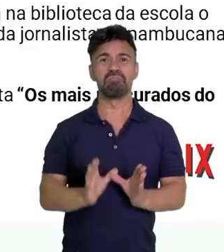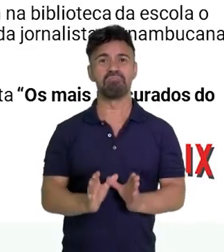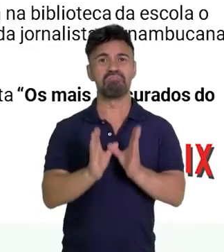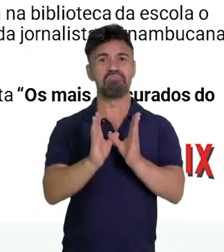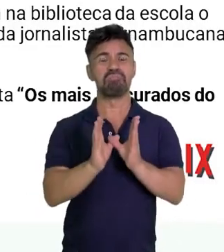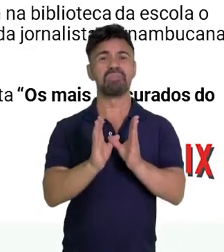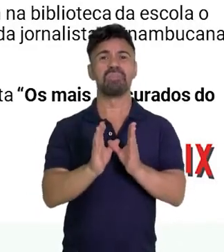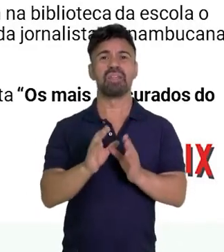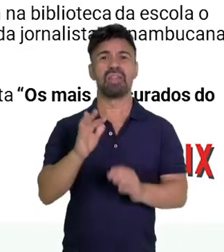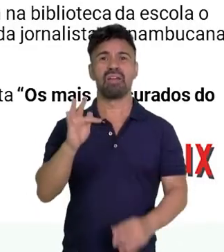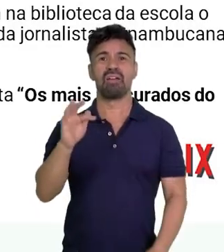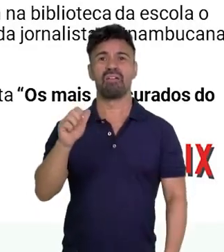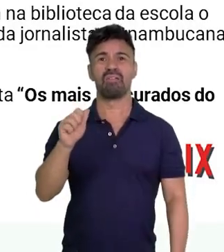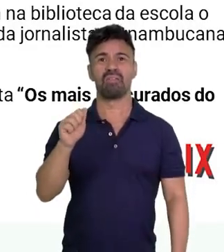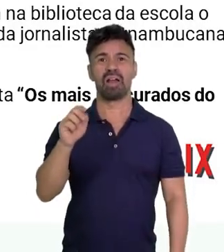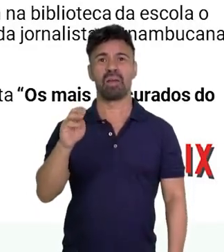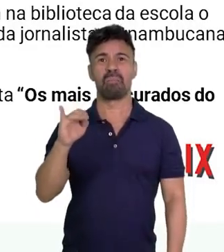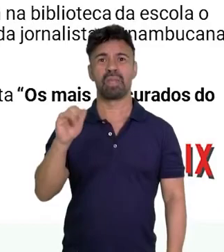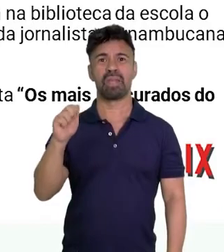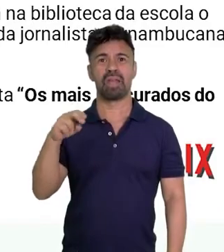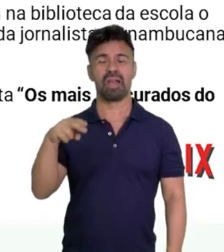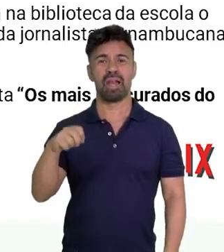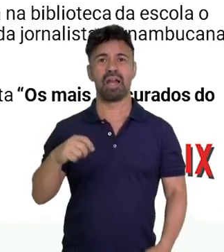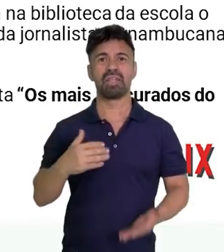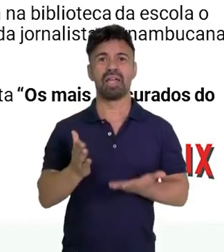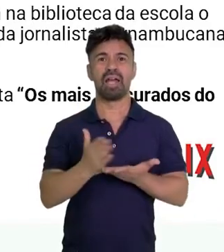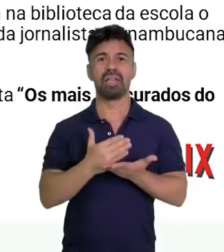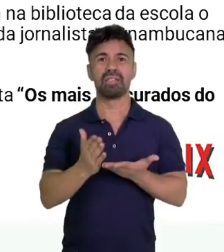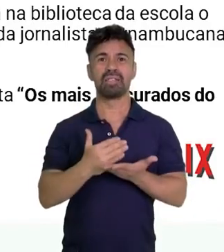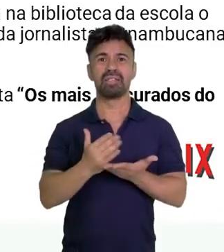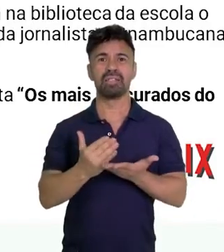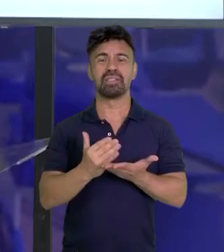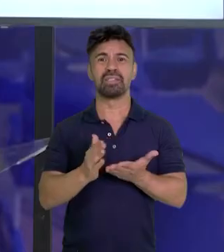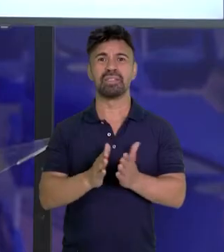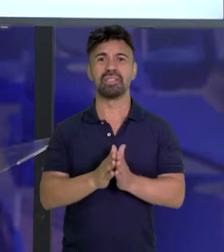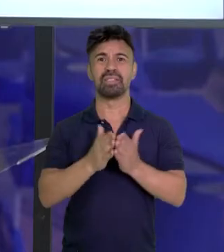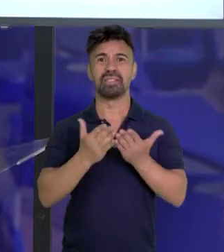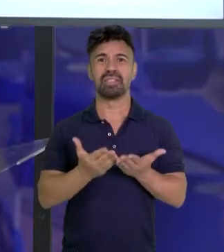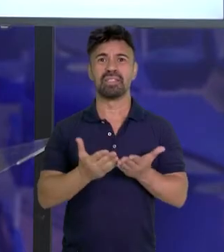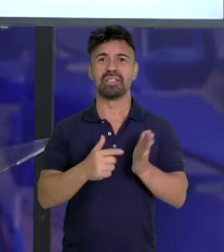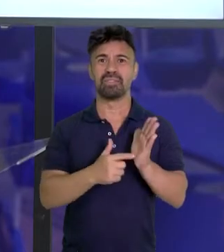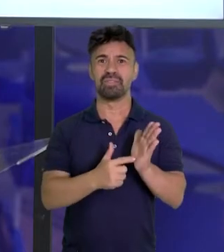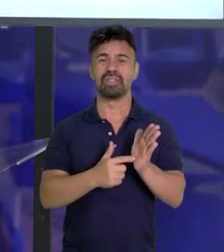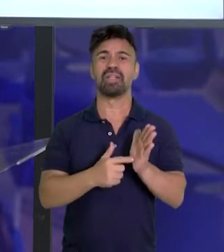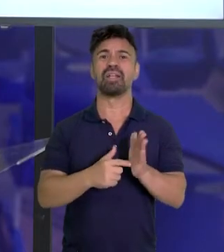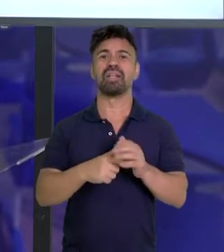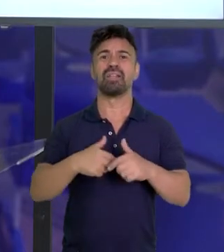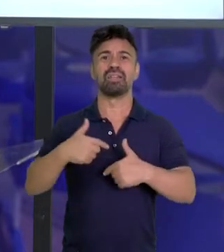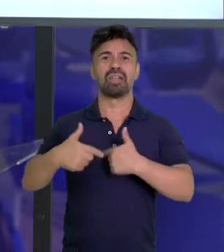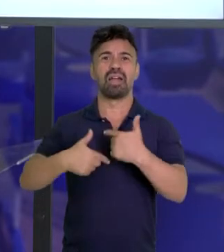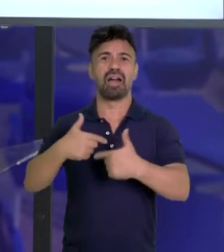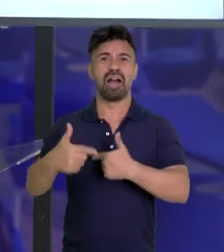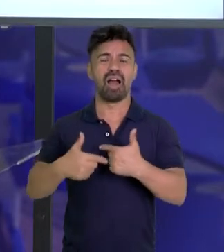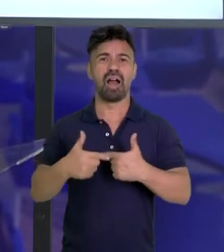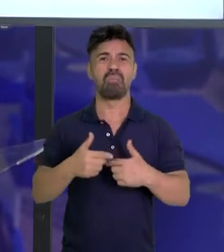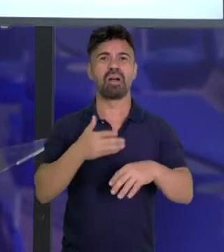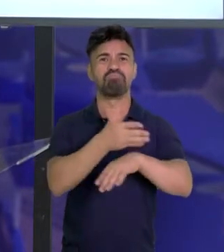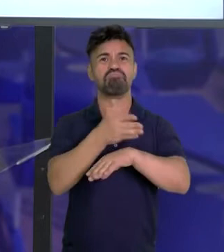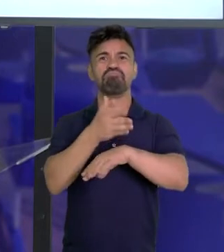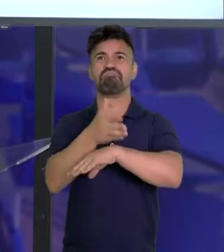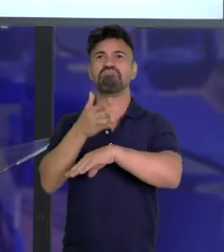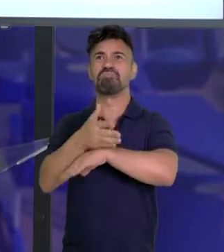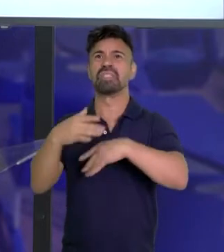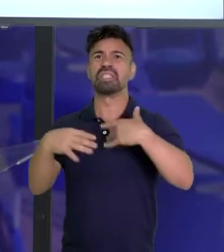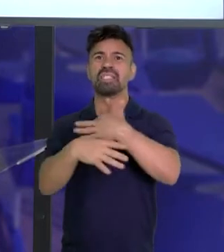pernambucana chamada Fabiana Moraes. Esse livro conta a história do trabalho que ela fez percorrendo todas as cidades do